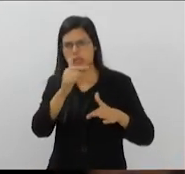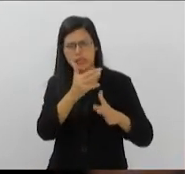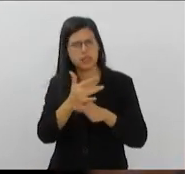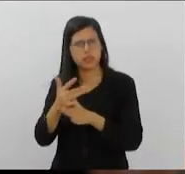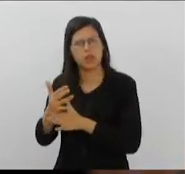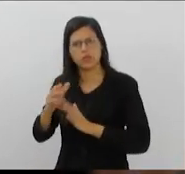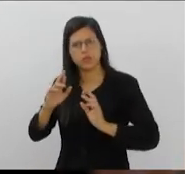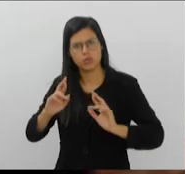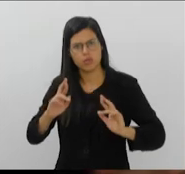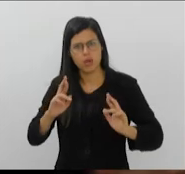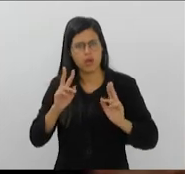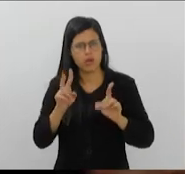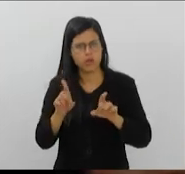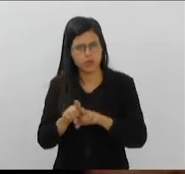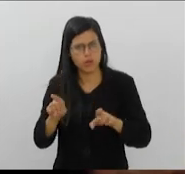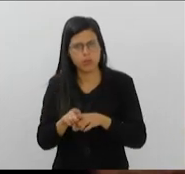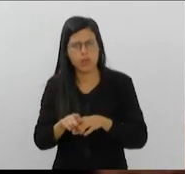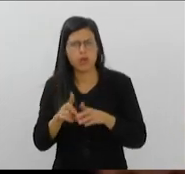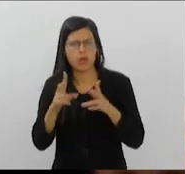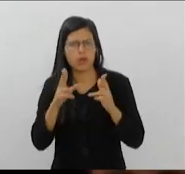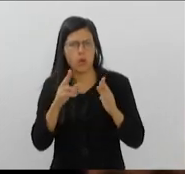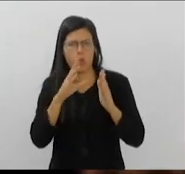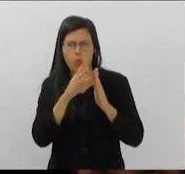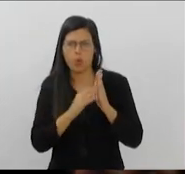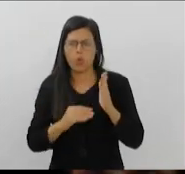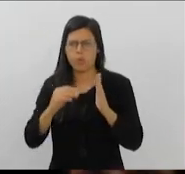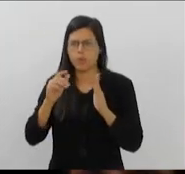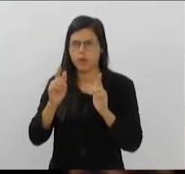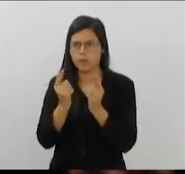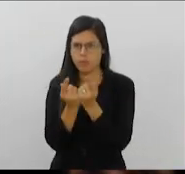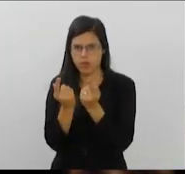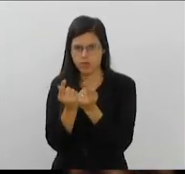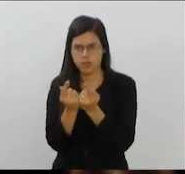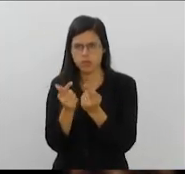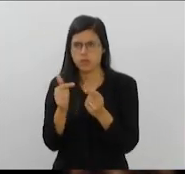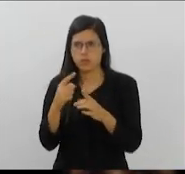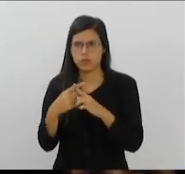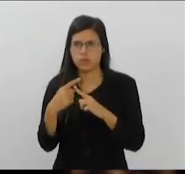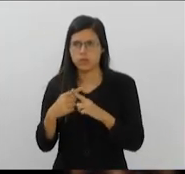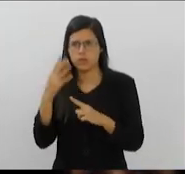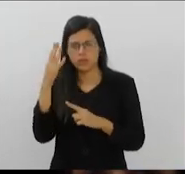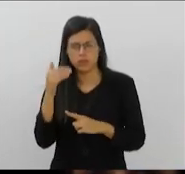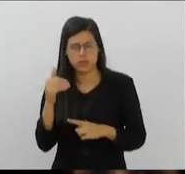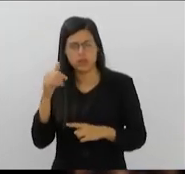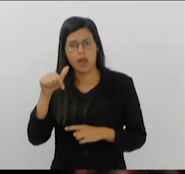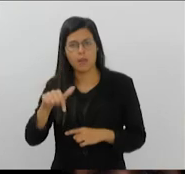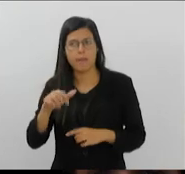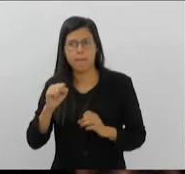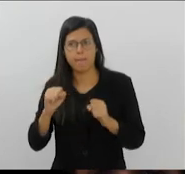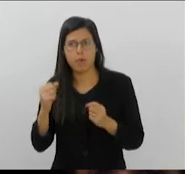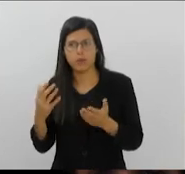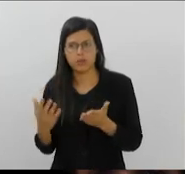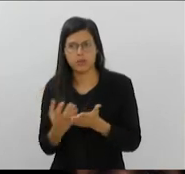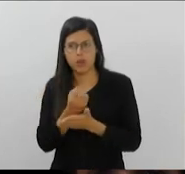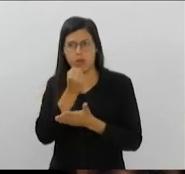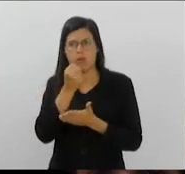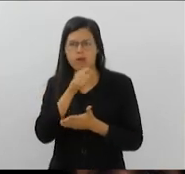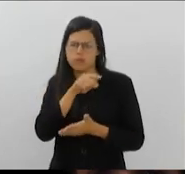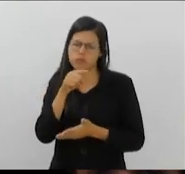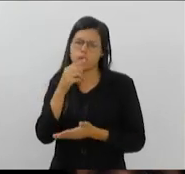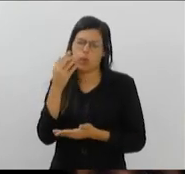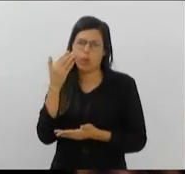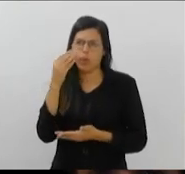o que Magé fez, fazer esse investimento, porque todo mundo sabe que o mangue é o que pode salvar esse planeta, e você conhece bem a